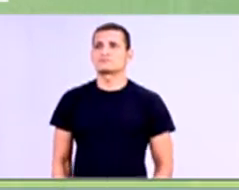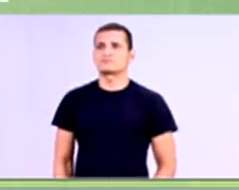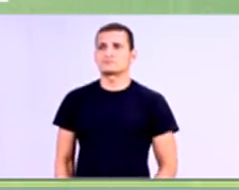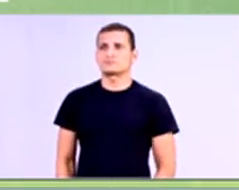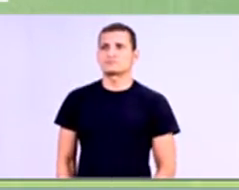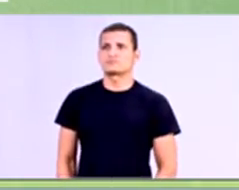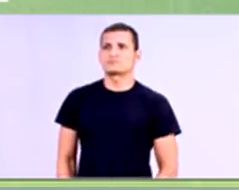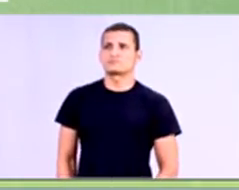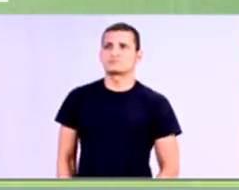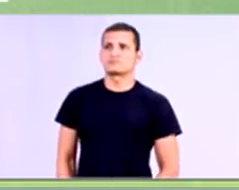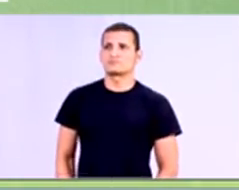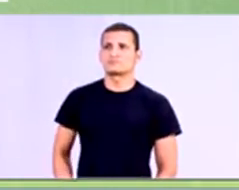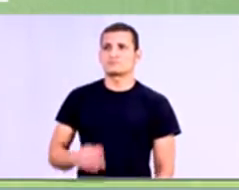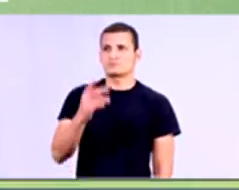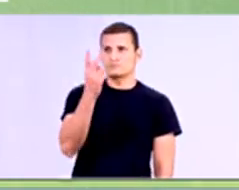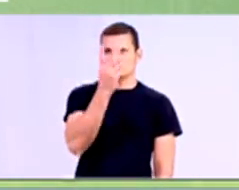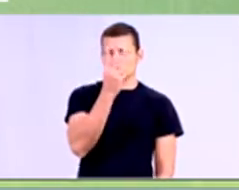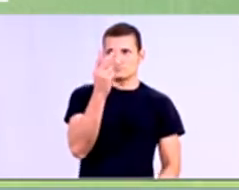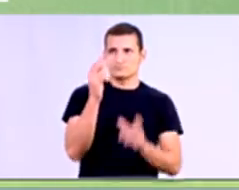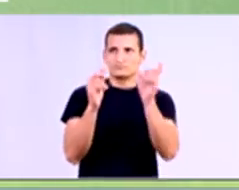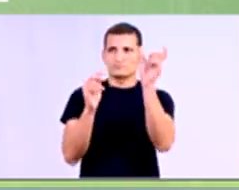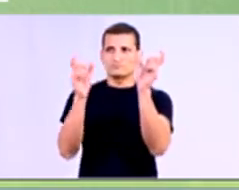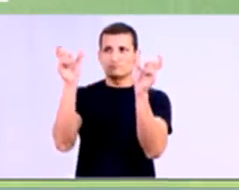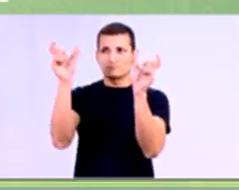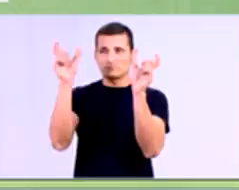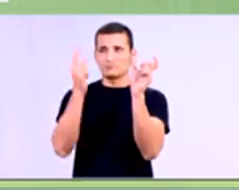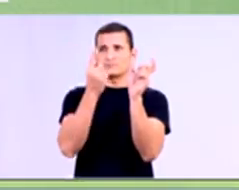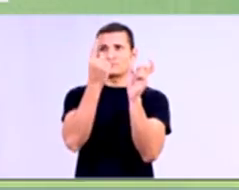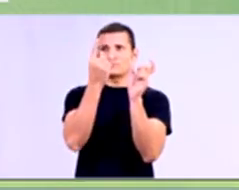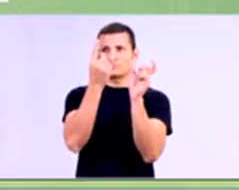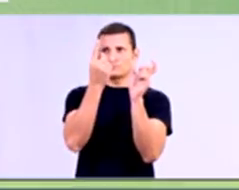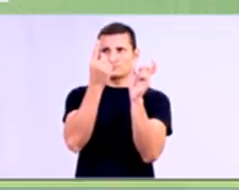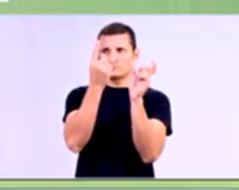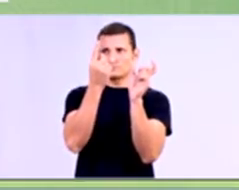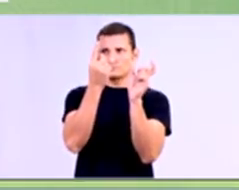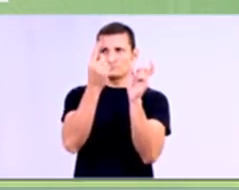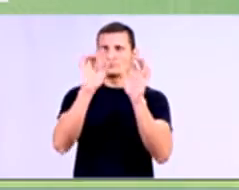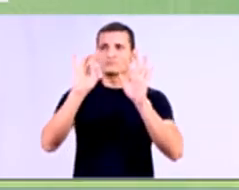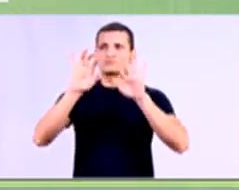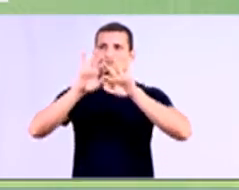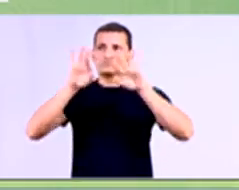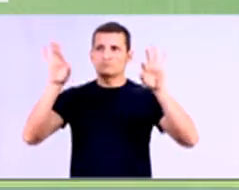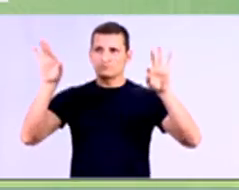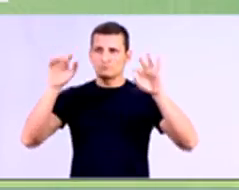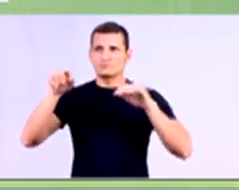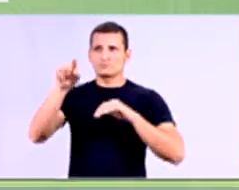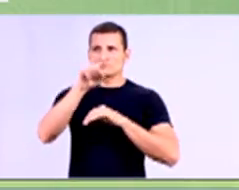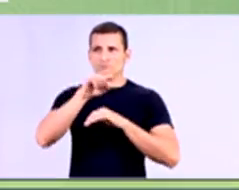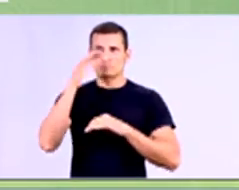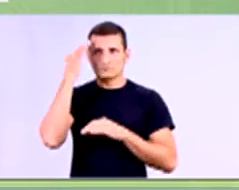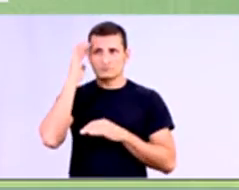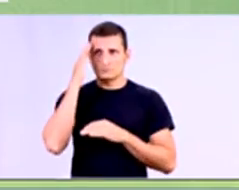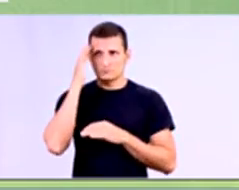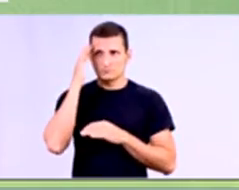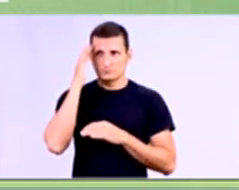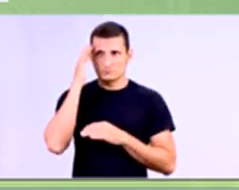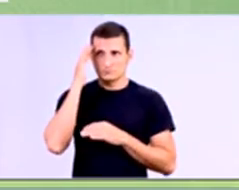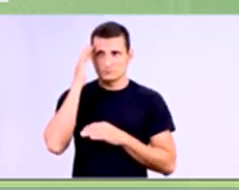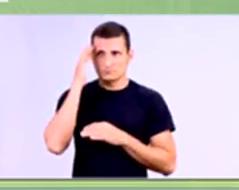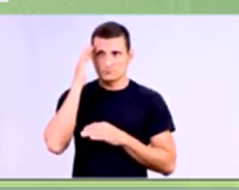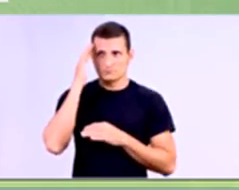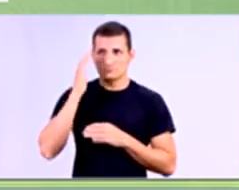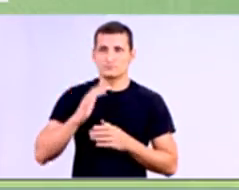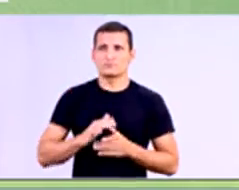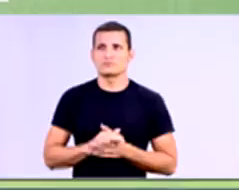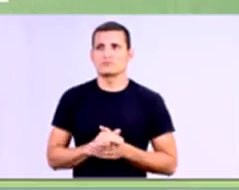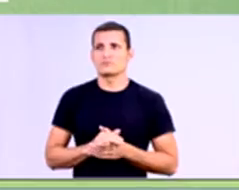duas entidades aqui, pessoal, essas duas classes, é uma só. Eu só coloquei ela separada para que vocês entendam